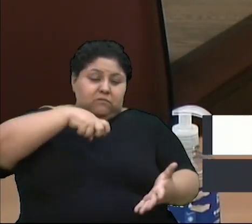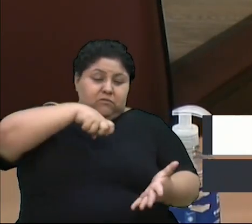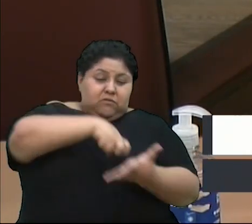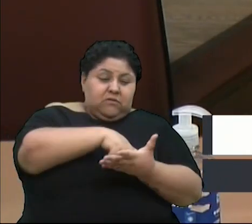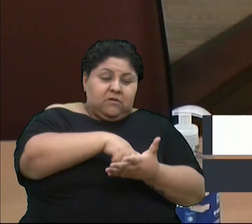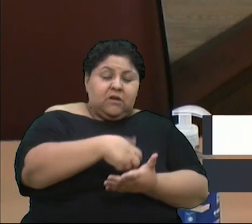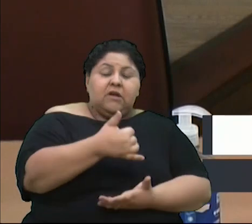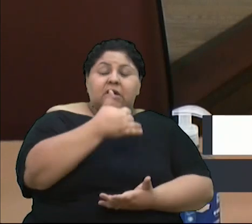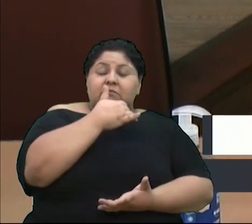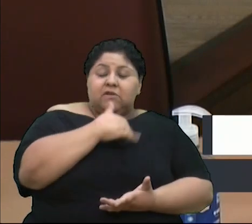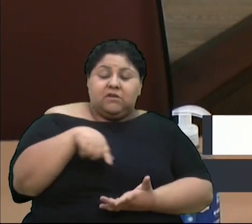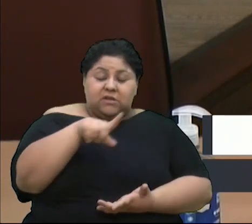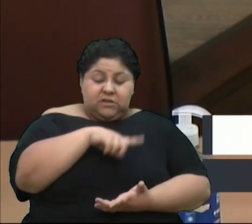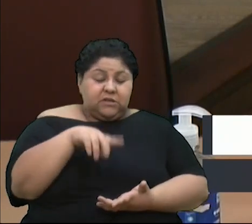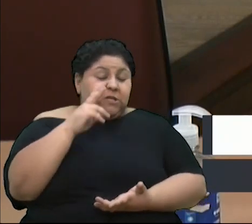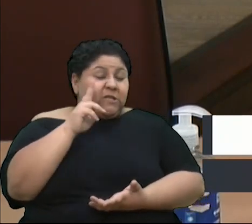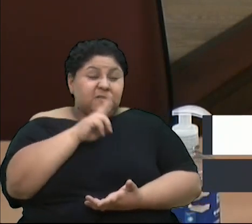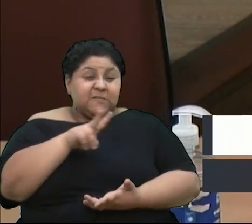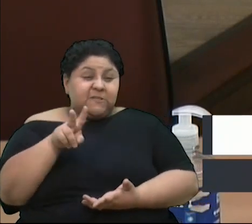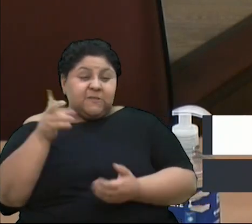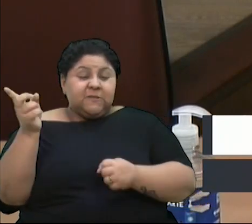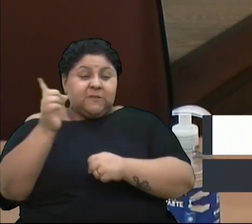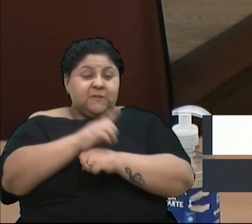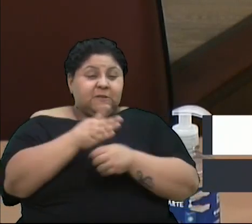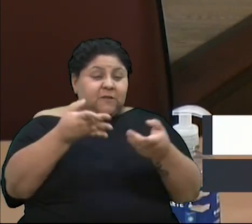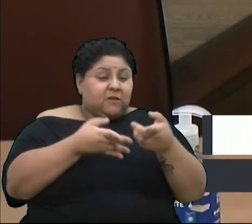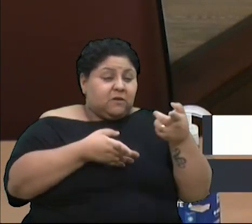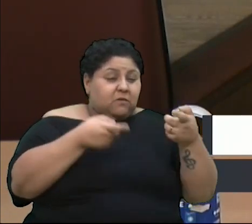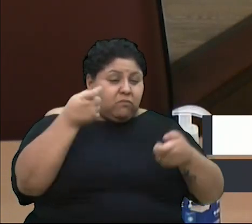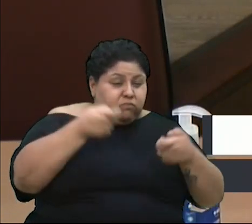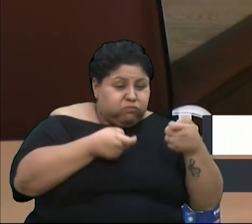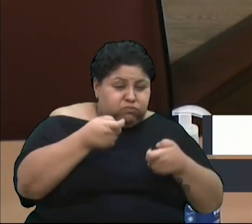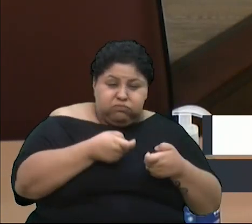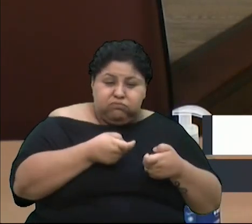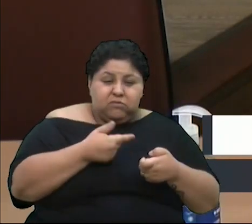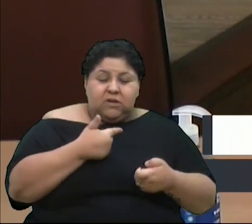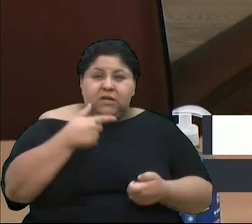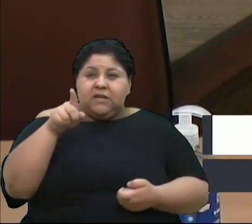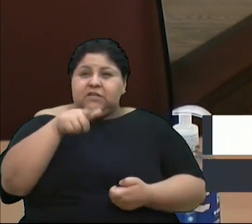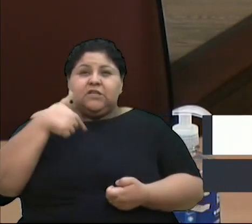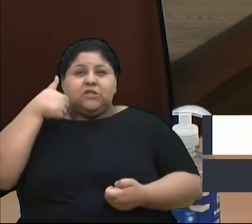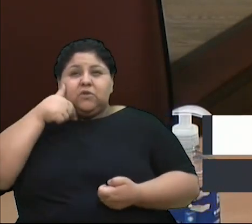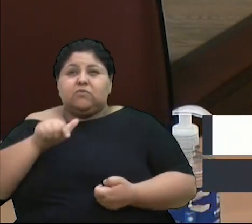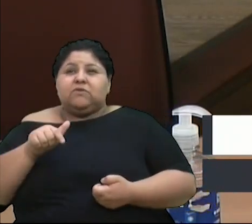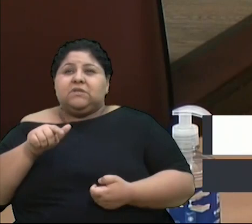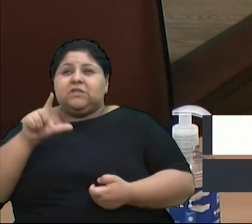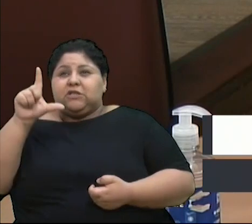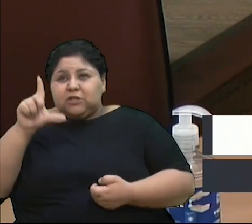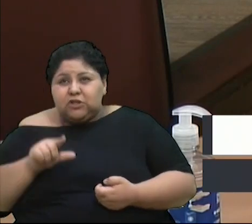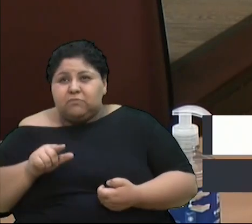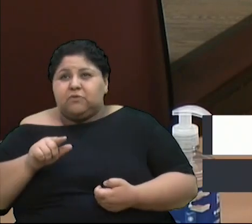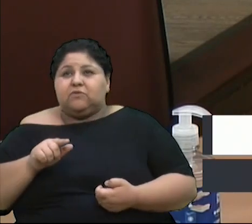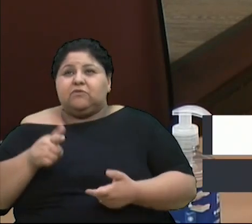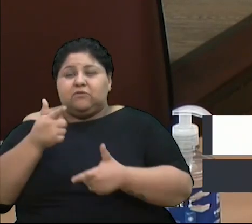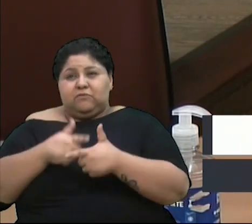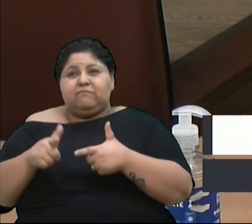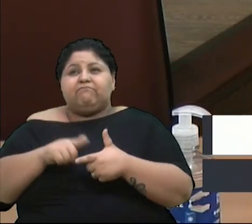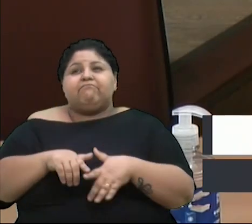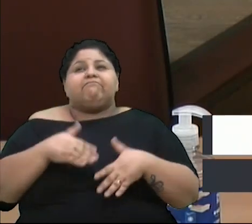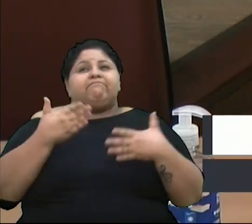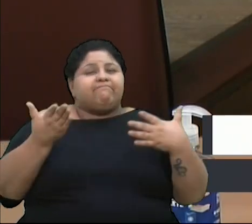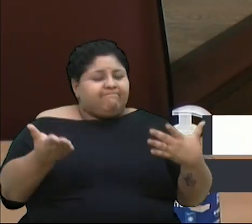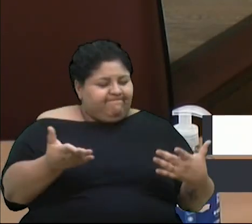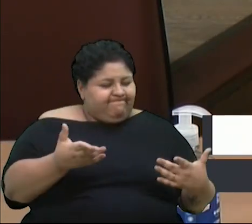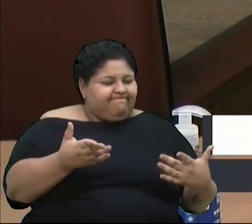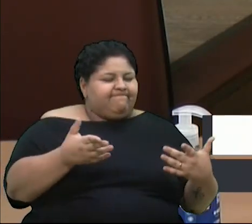que a gente ainda veja nos dias de hoje guerras e que a gente não consiga pacificar esses conflitos, né? Mas realmente quando se trata de terrorismo é